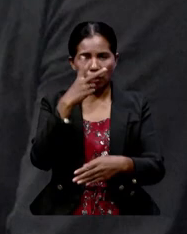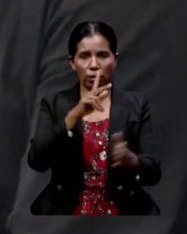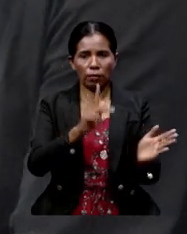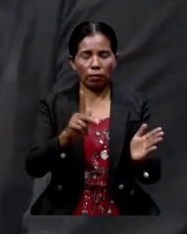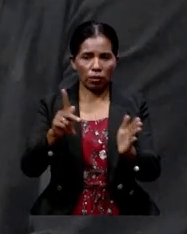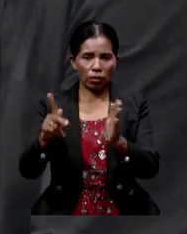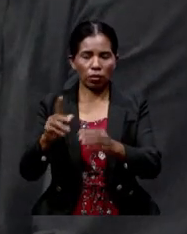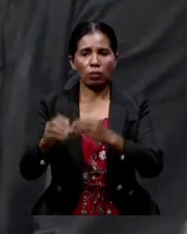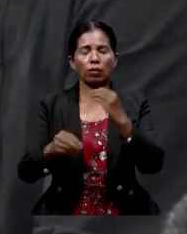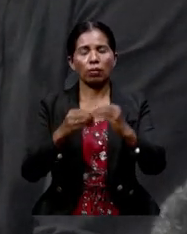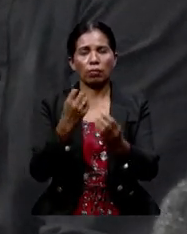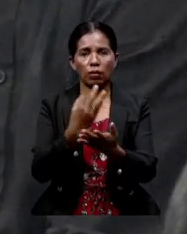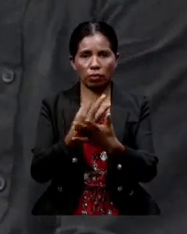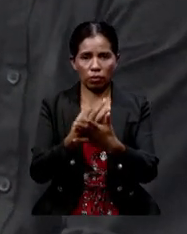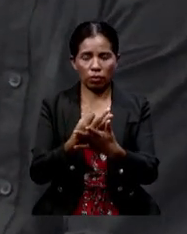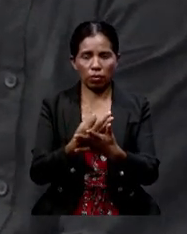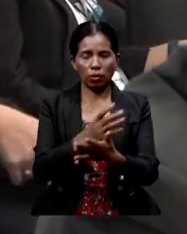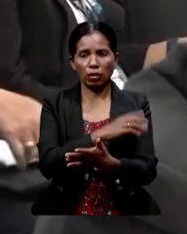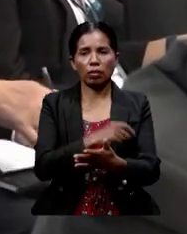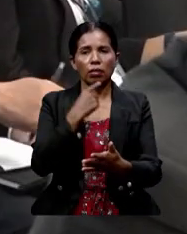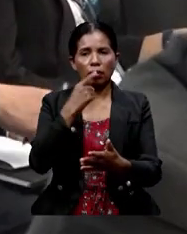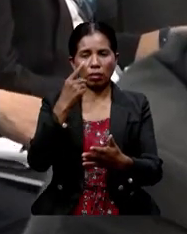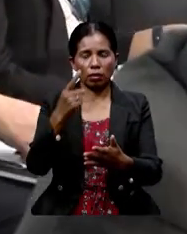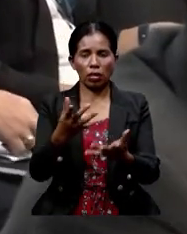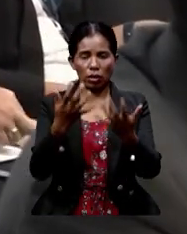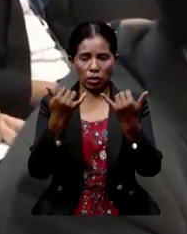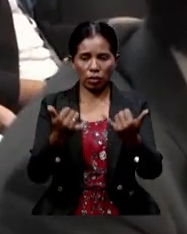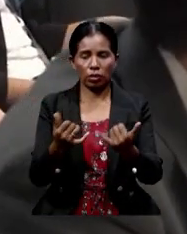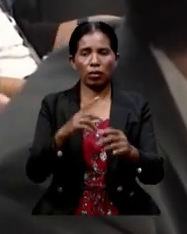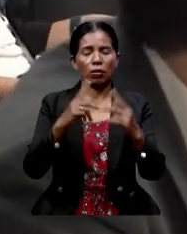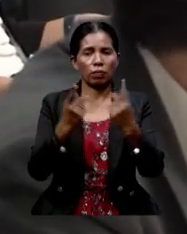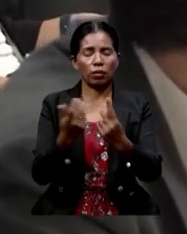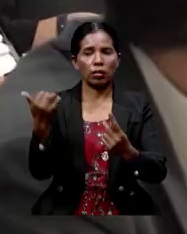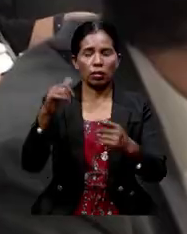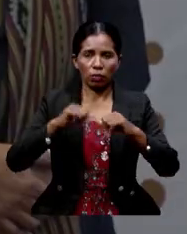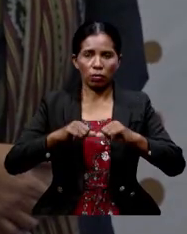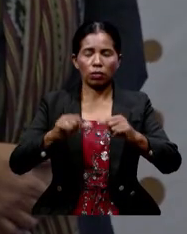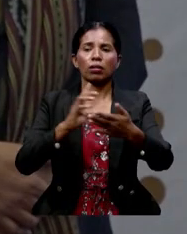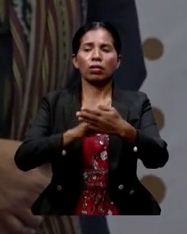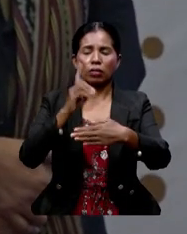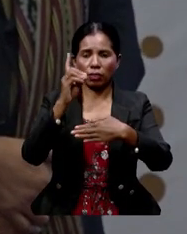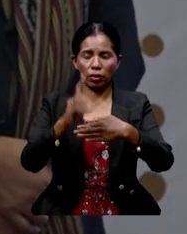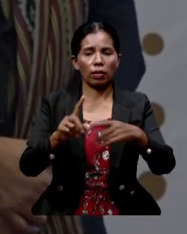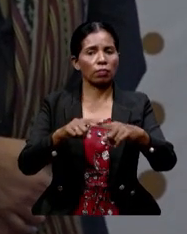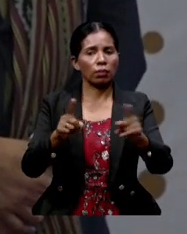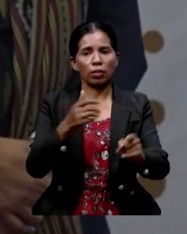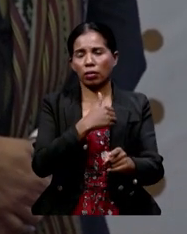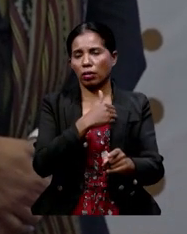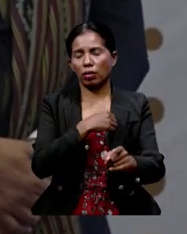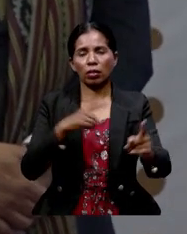setor financeiro, né, governador Banco Central Hateten, dada o né, setor financeiro continua a desenvolver, mas bem se dá